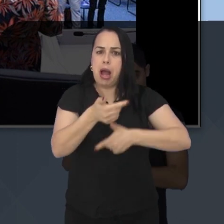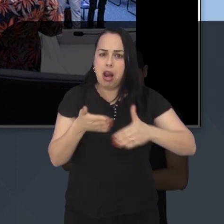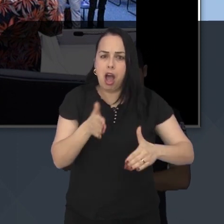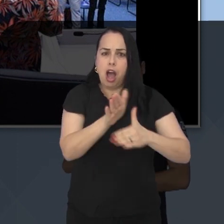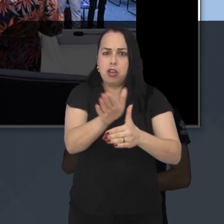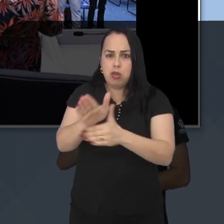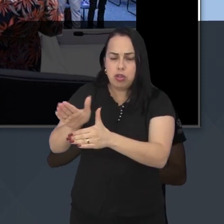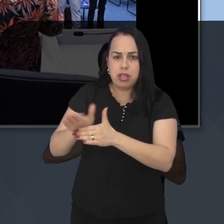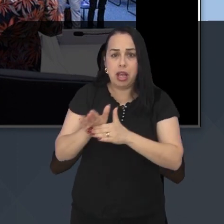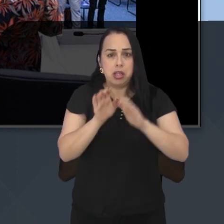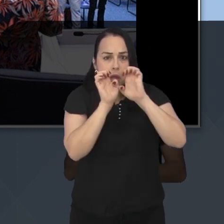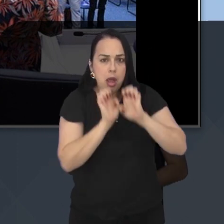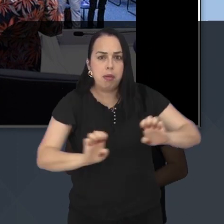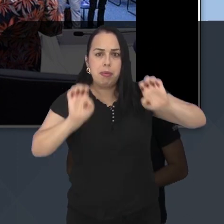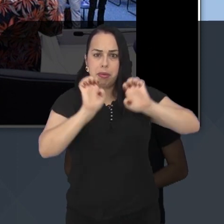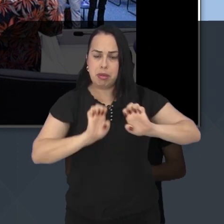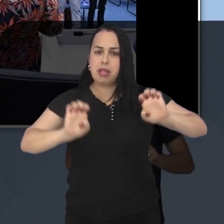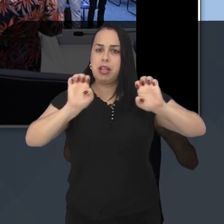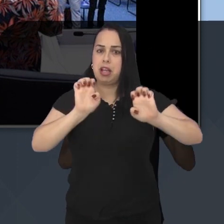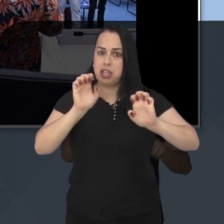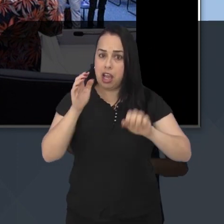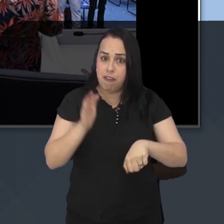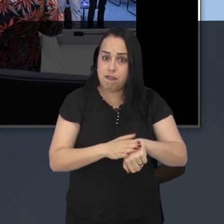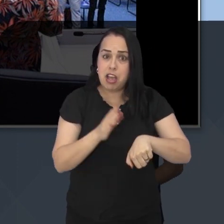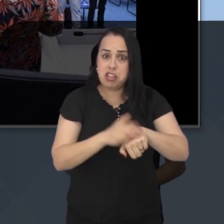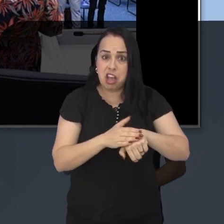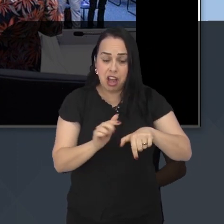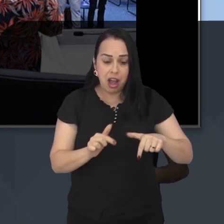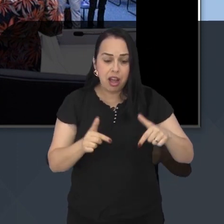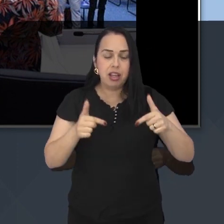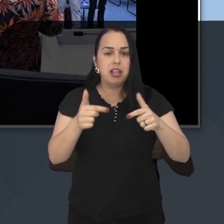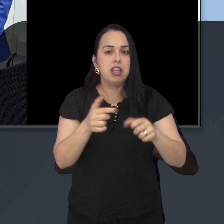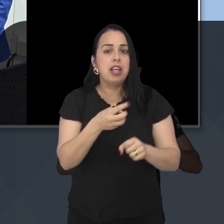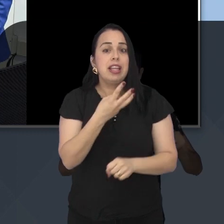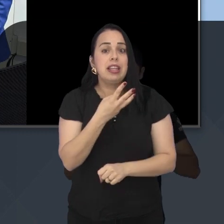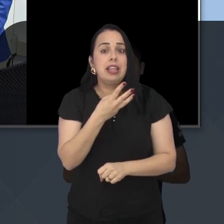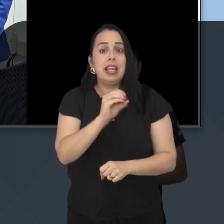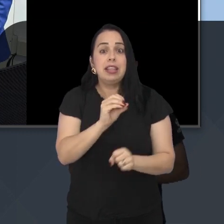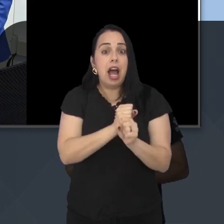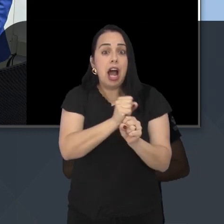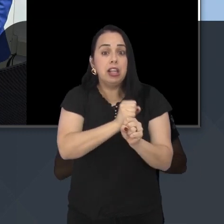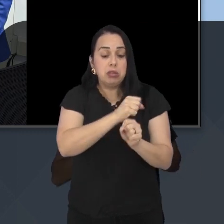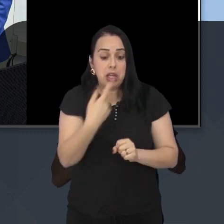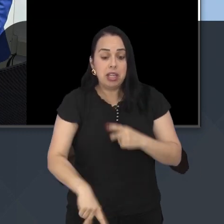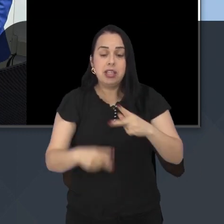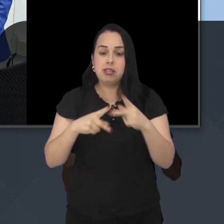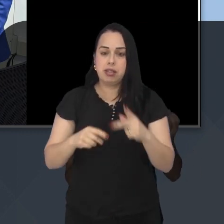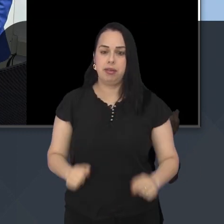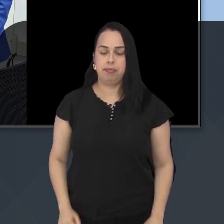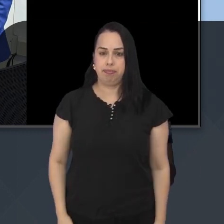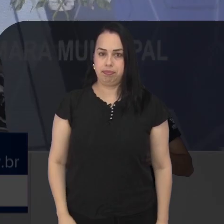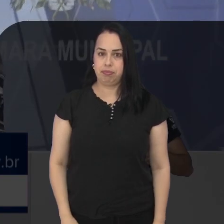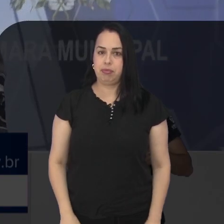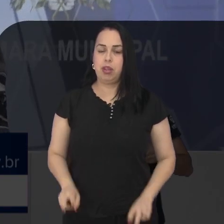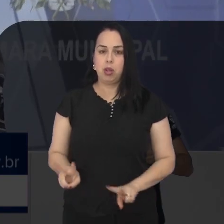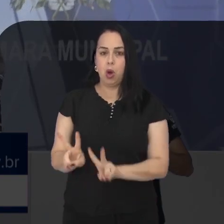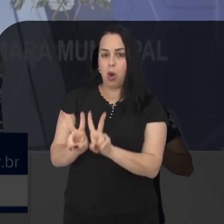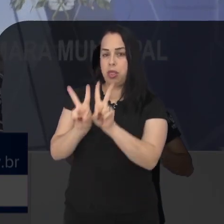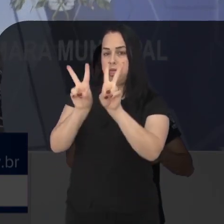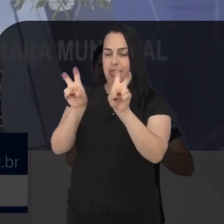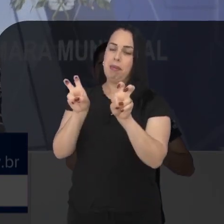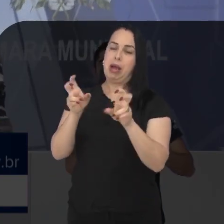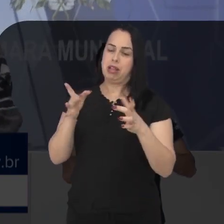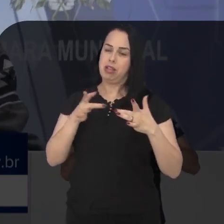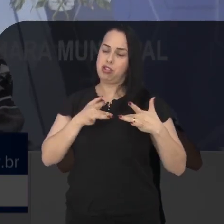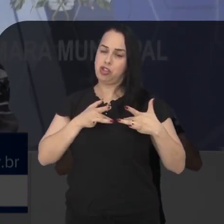as ações sociais e de evangelização realizadas pelo pastor há mais de 3 décadas na cidade.